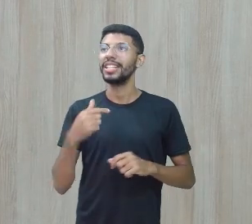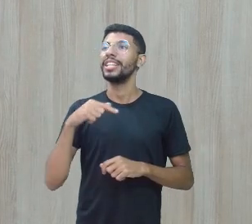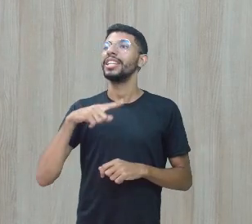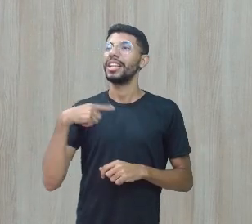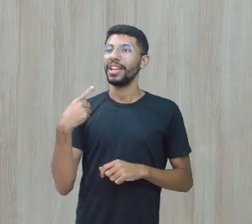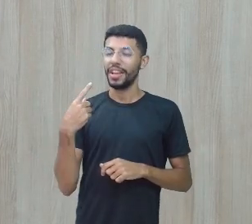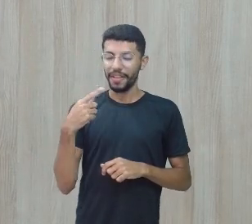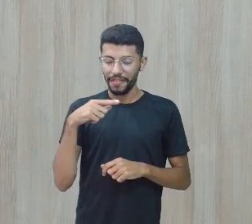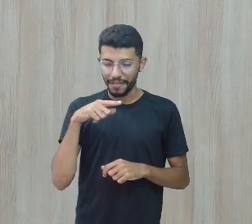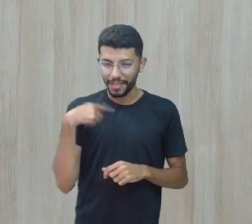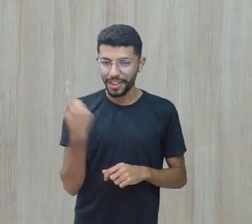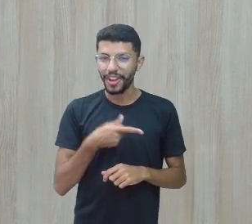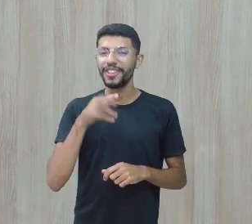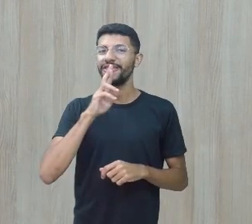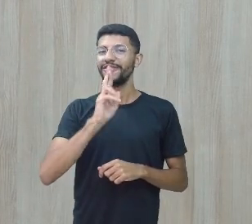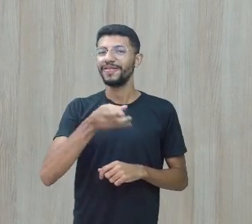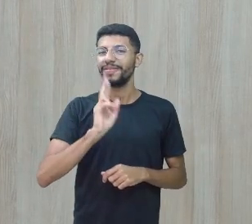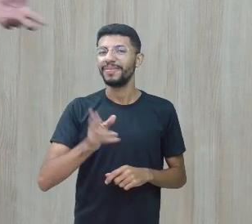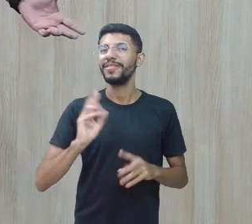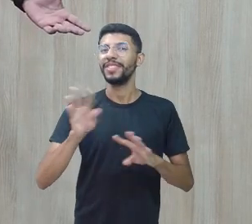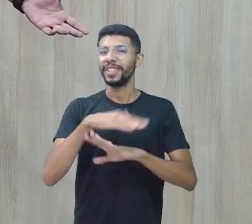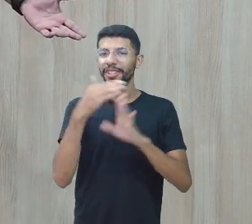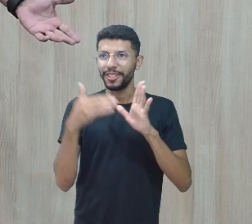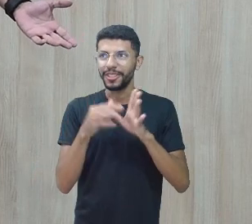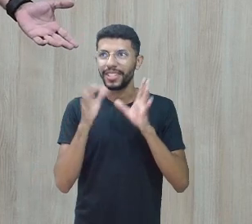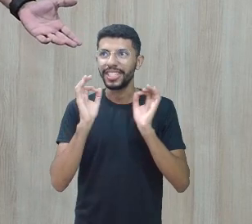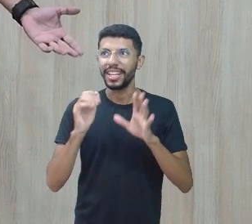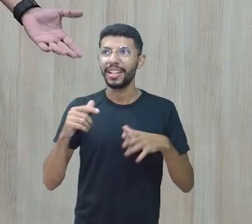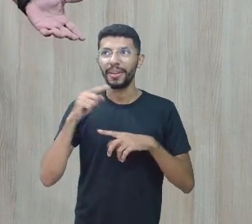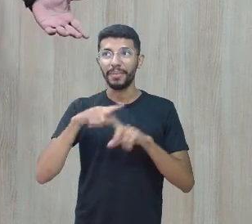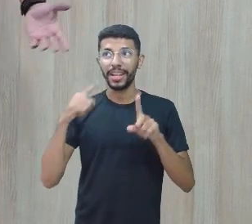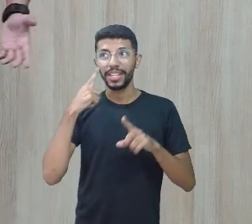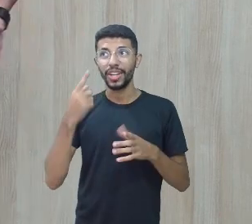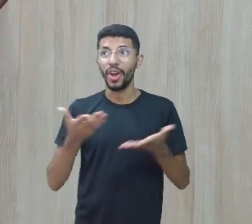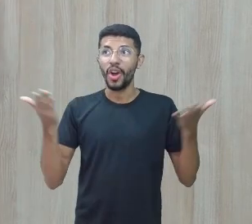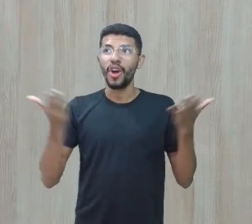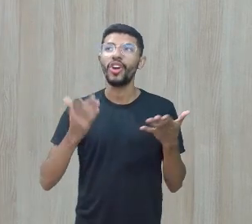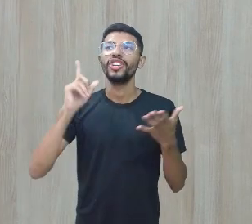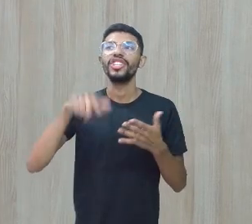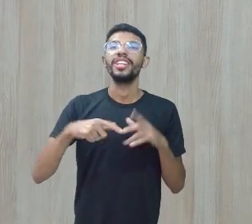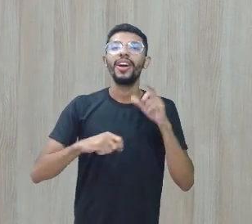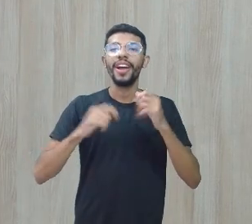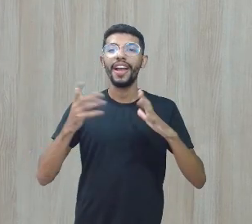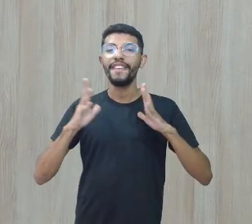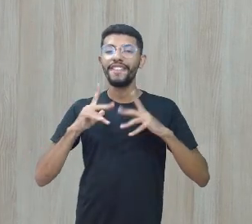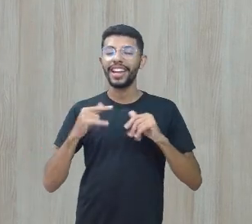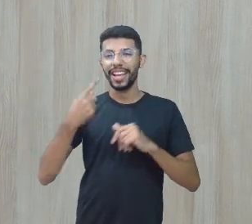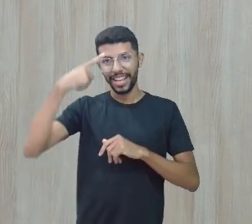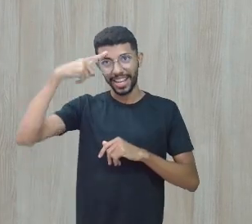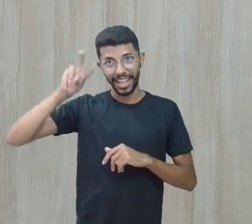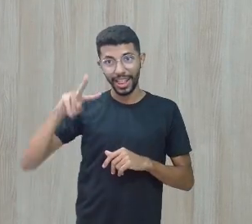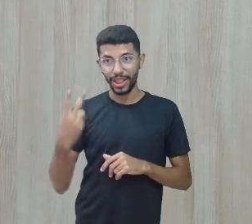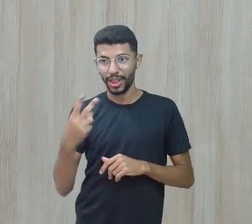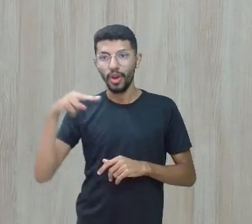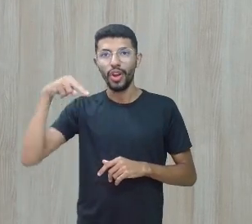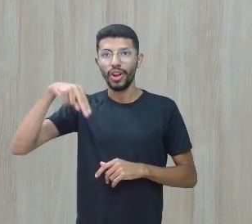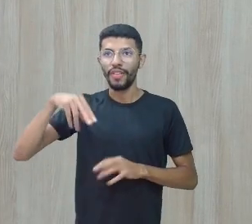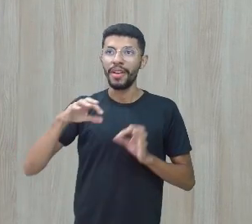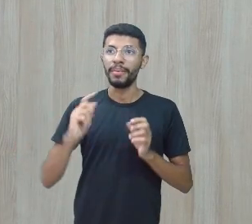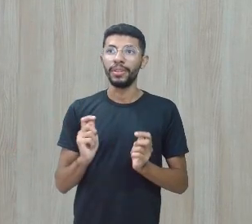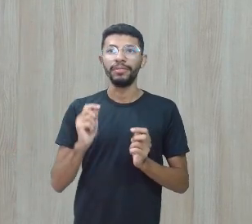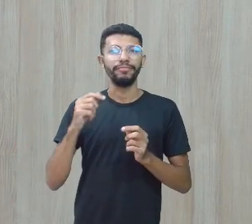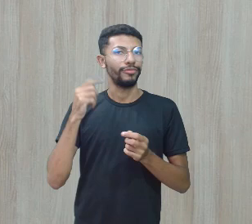vai, na medida do possível, responder as suas dúvidas, já que hoje, como é feriado, dia 2 de novembro, a gente não tem como tirar dúvida